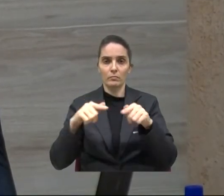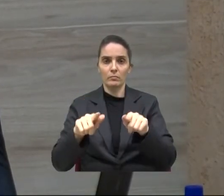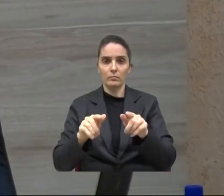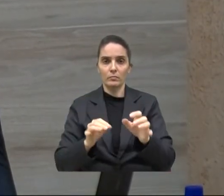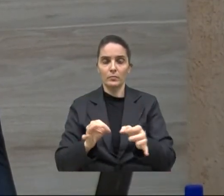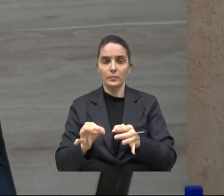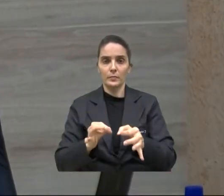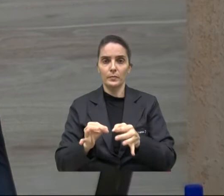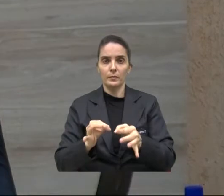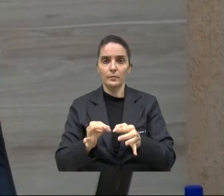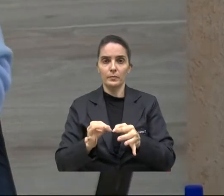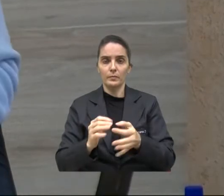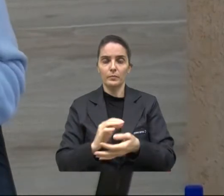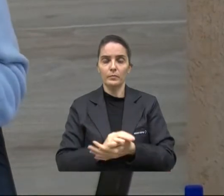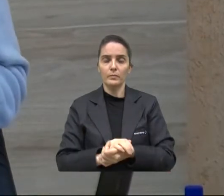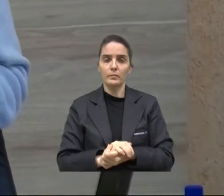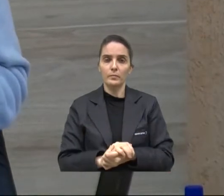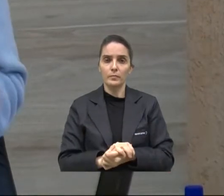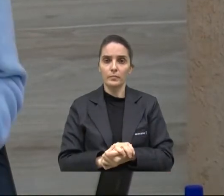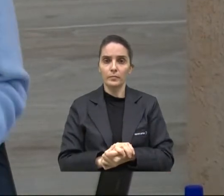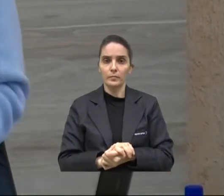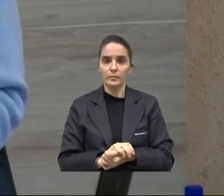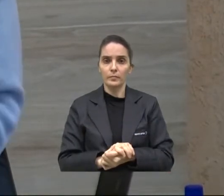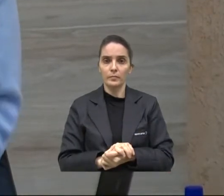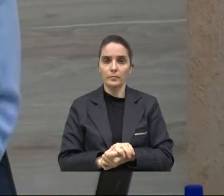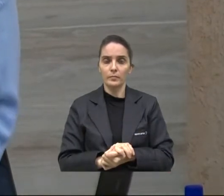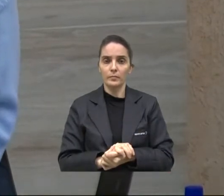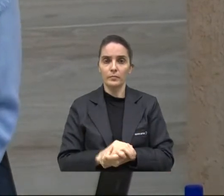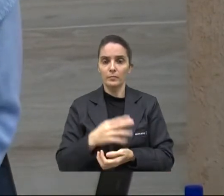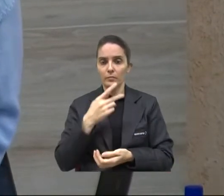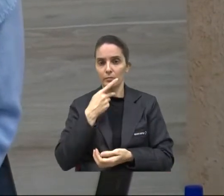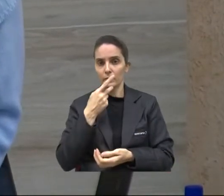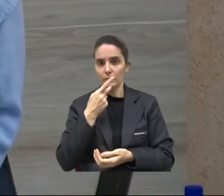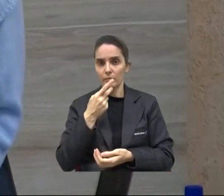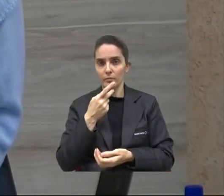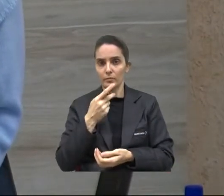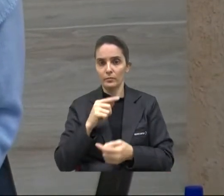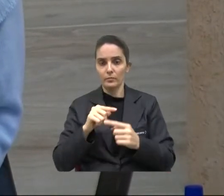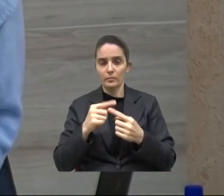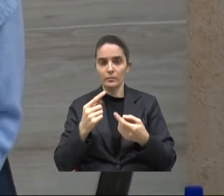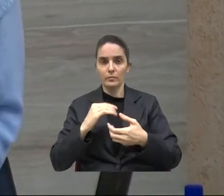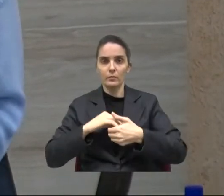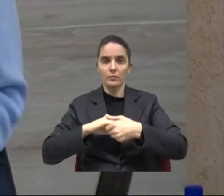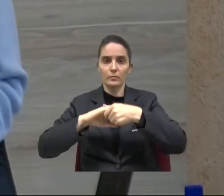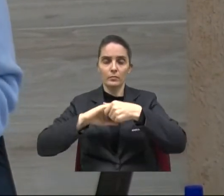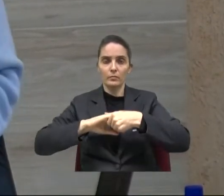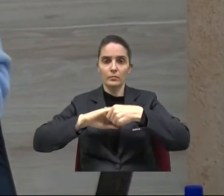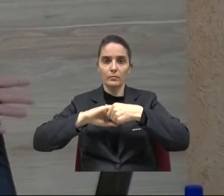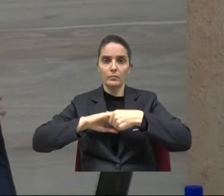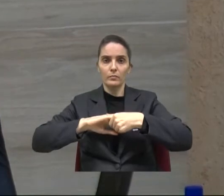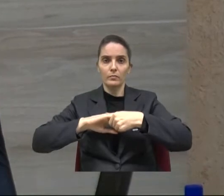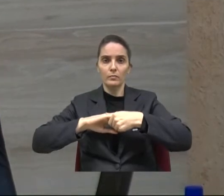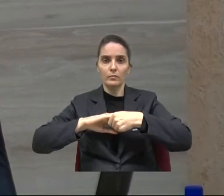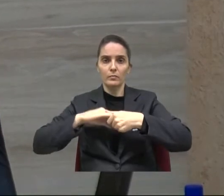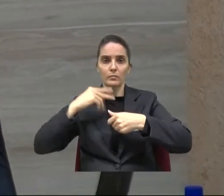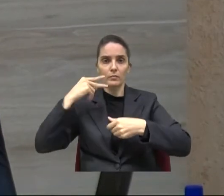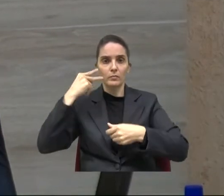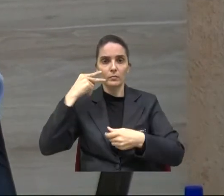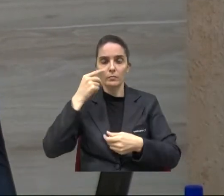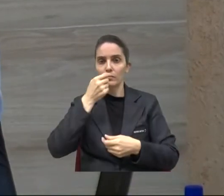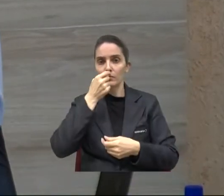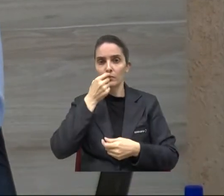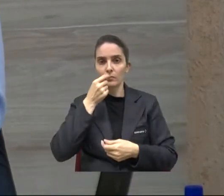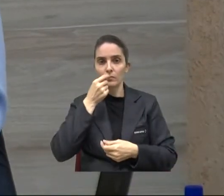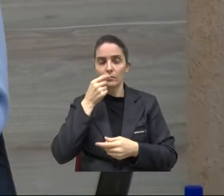trabalho que foi feito. Aqui nem vou discutir, mas vou parabenizar o vereador Estevão